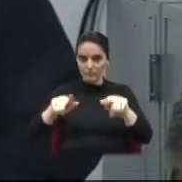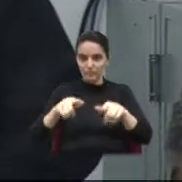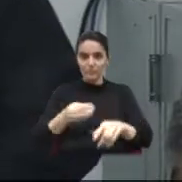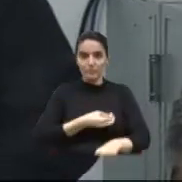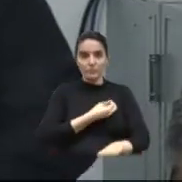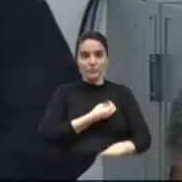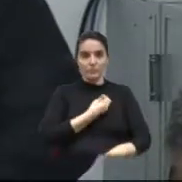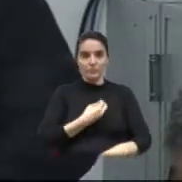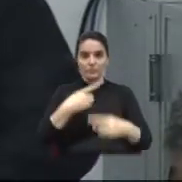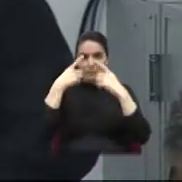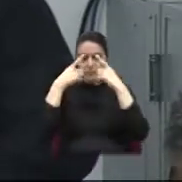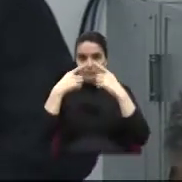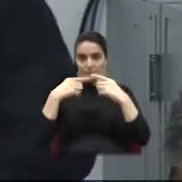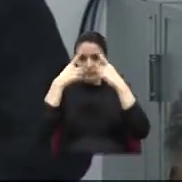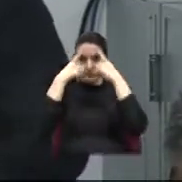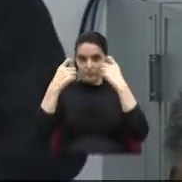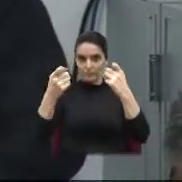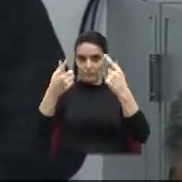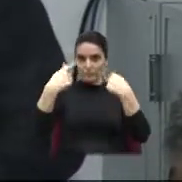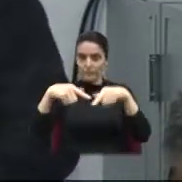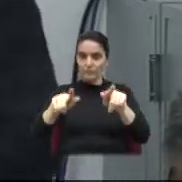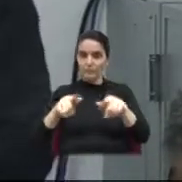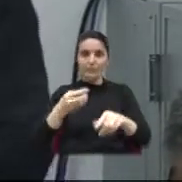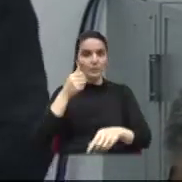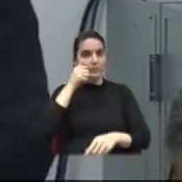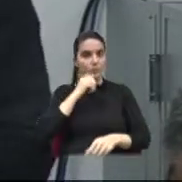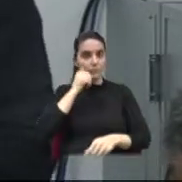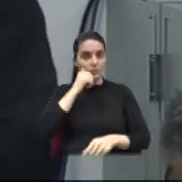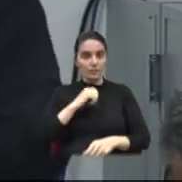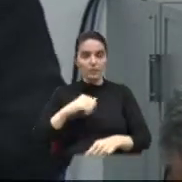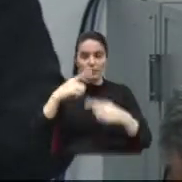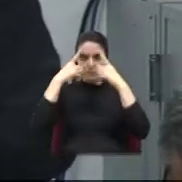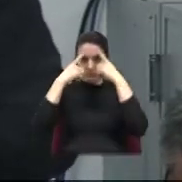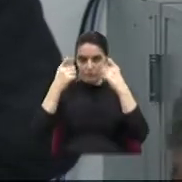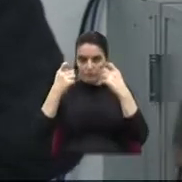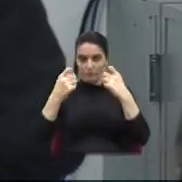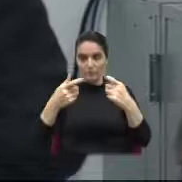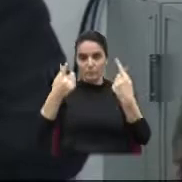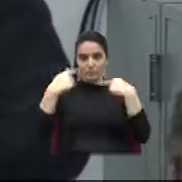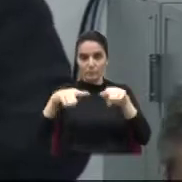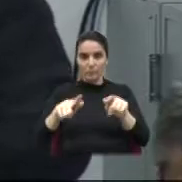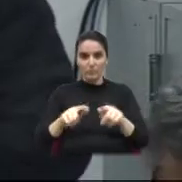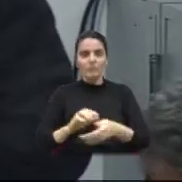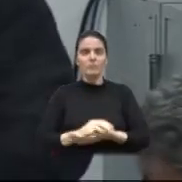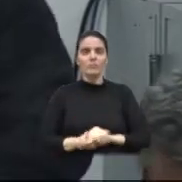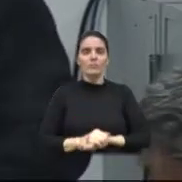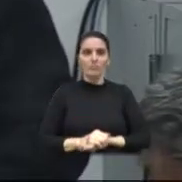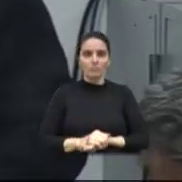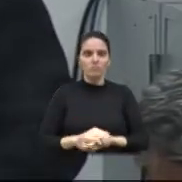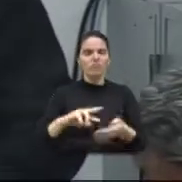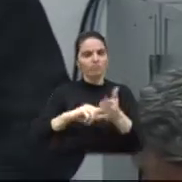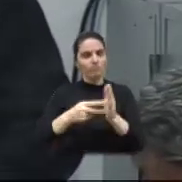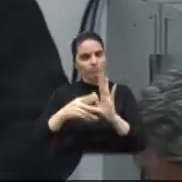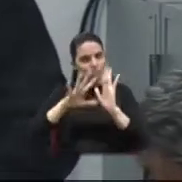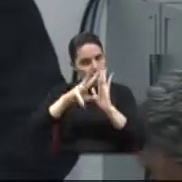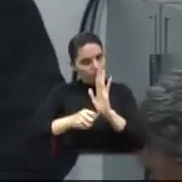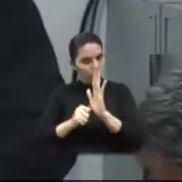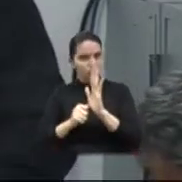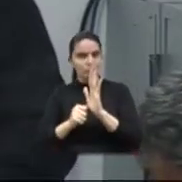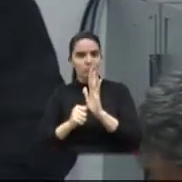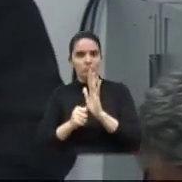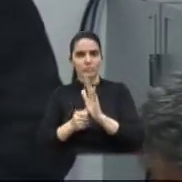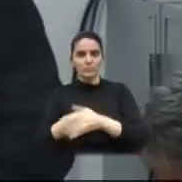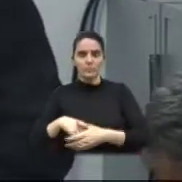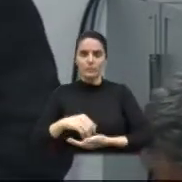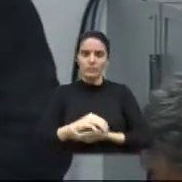mulher, violência contra... Violência não, acho que é um crime. Tenho certeza que é um crime.